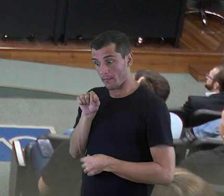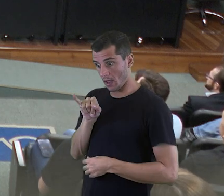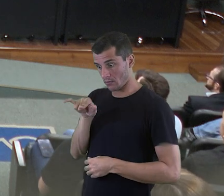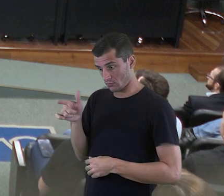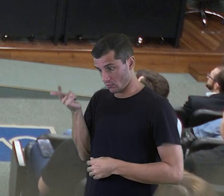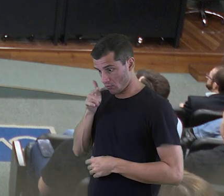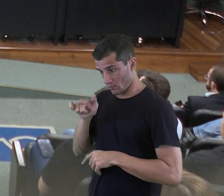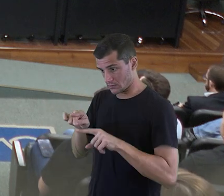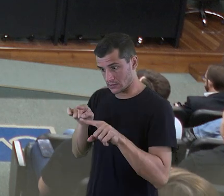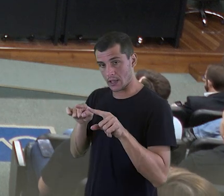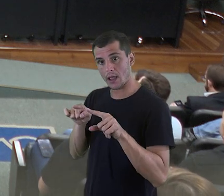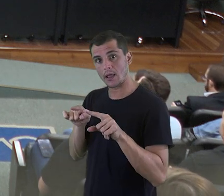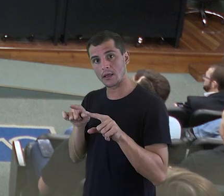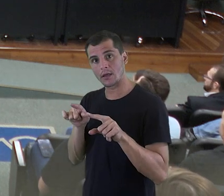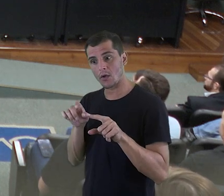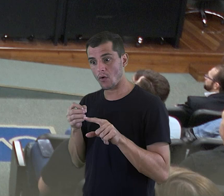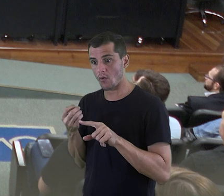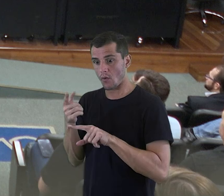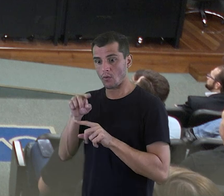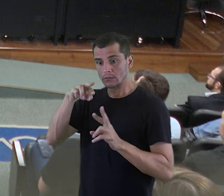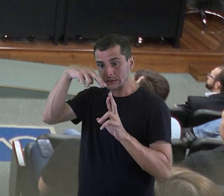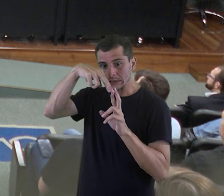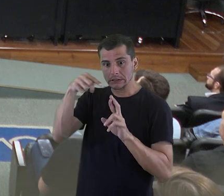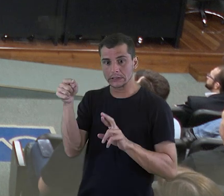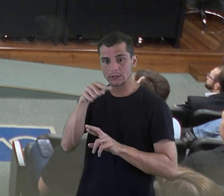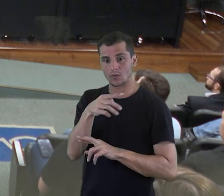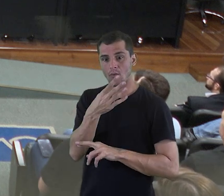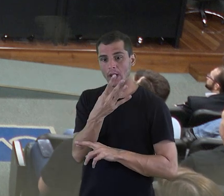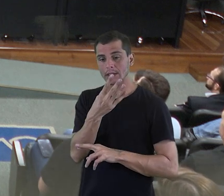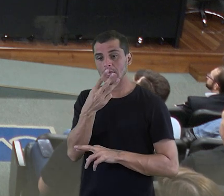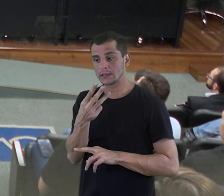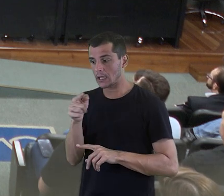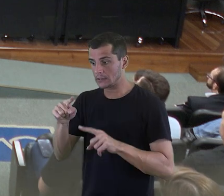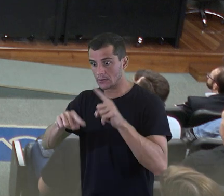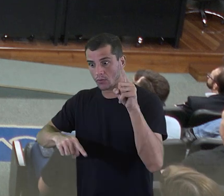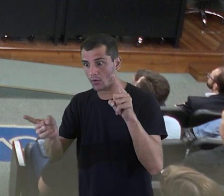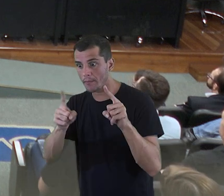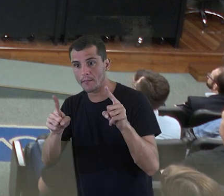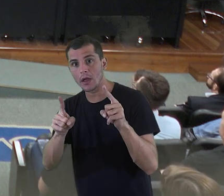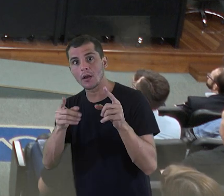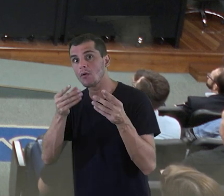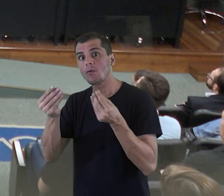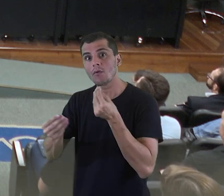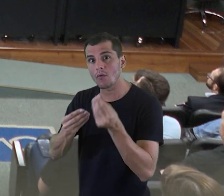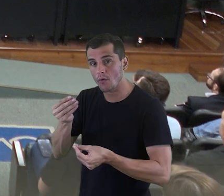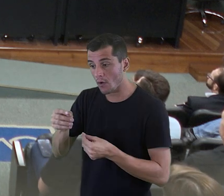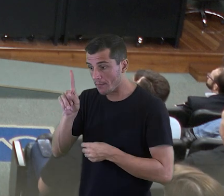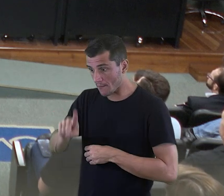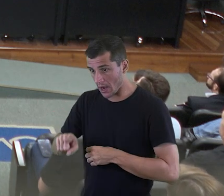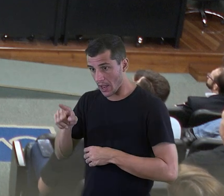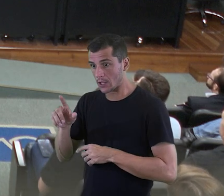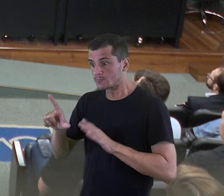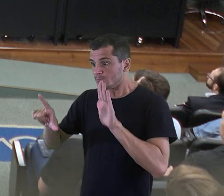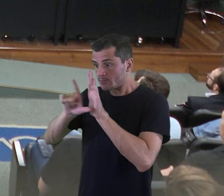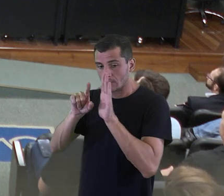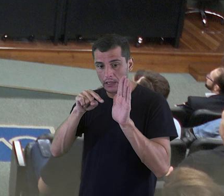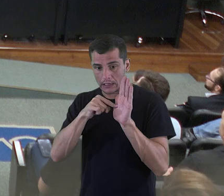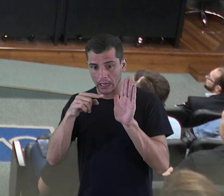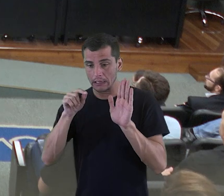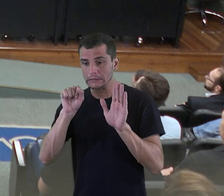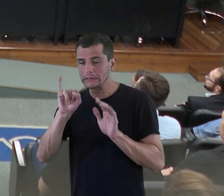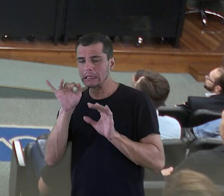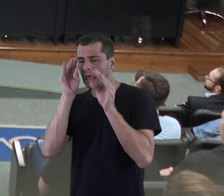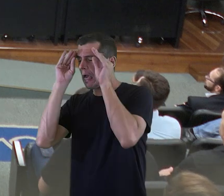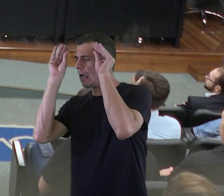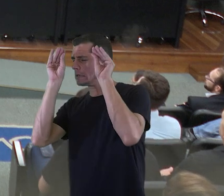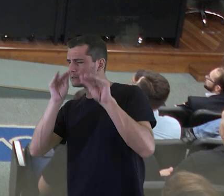observar a legislação de novo não resolveu ou quando não fornecer a segurança de que o titular dele pode